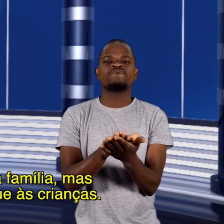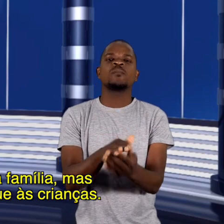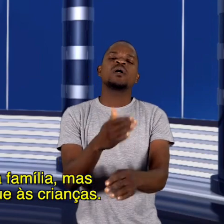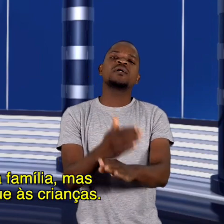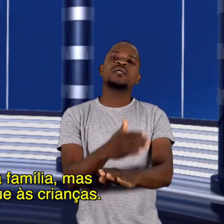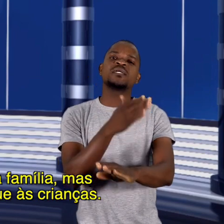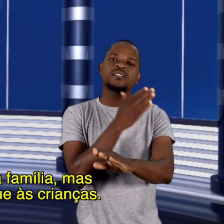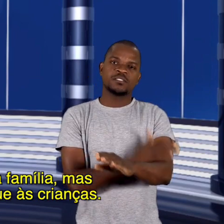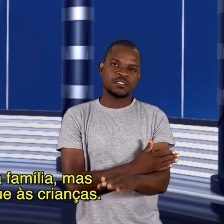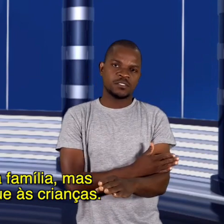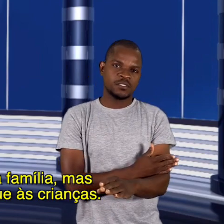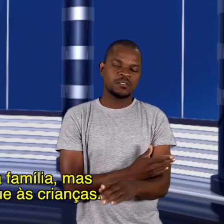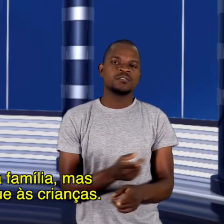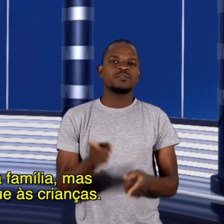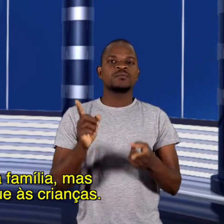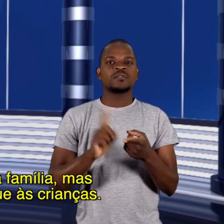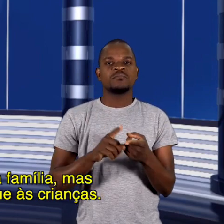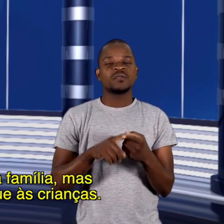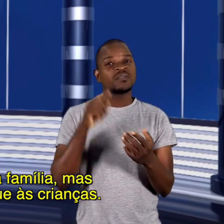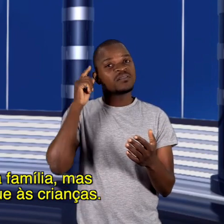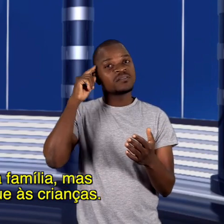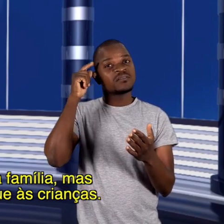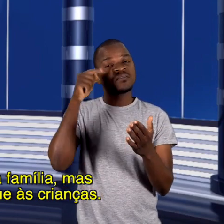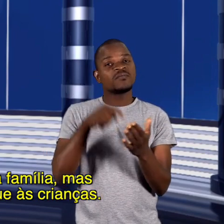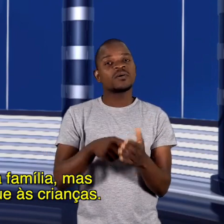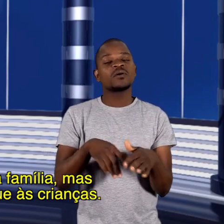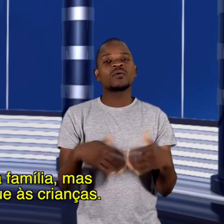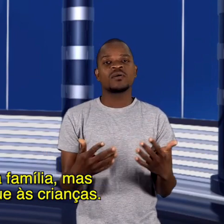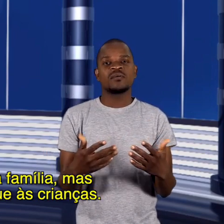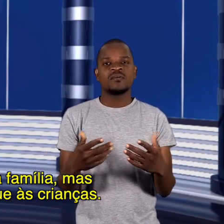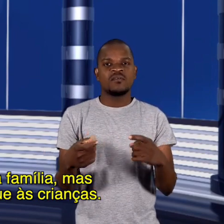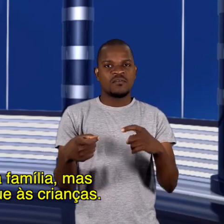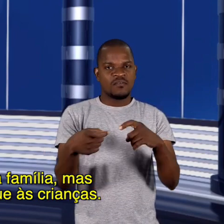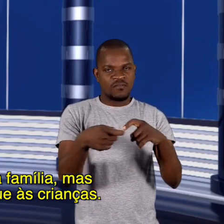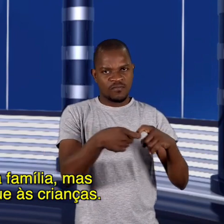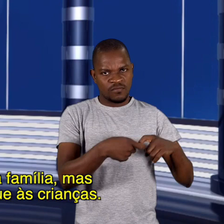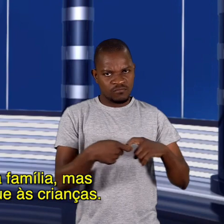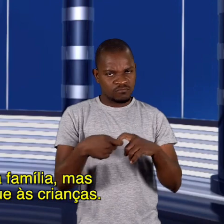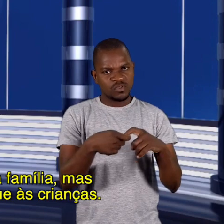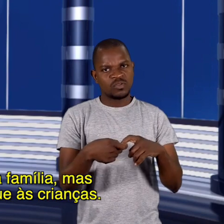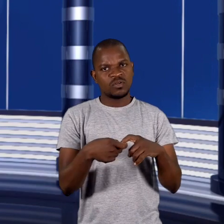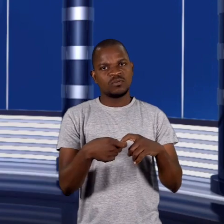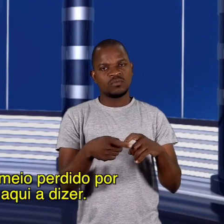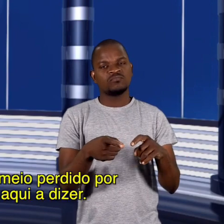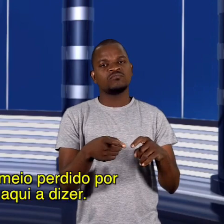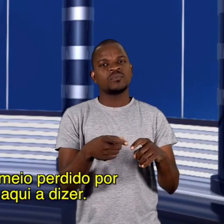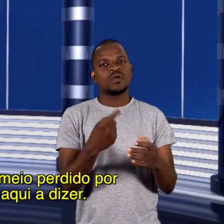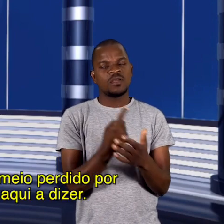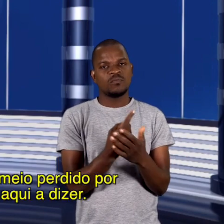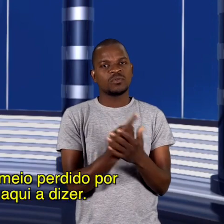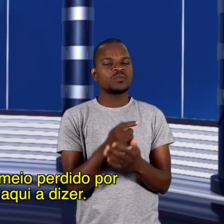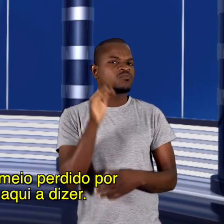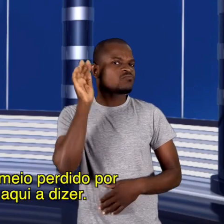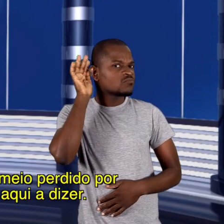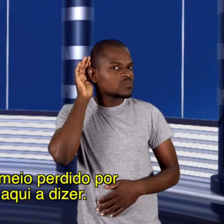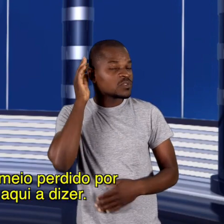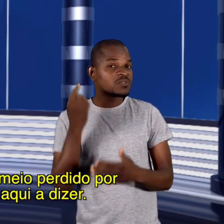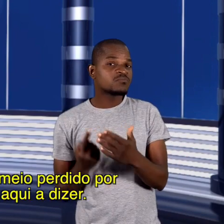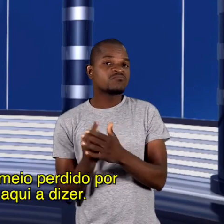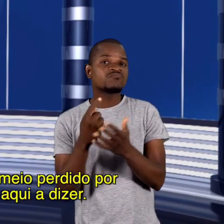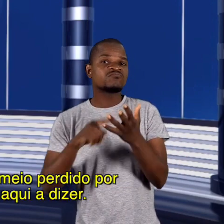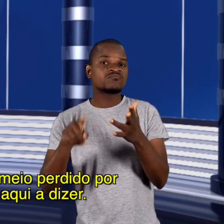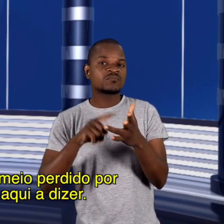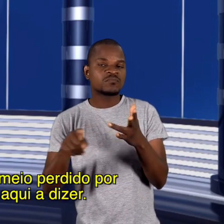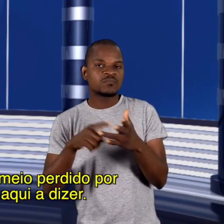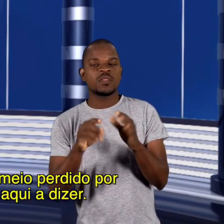maneira tirar aquela carga da família mas fazer de tudo para que a informação chegue àquela criança agora o que eu penso pessoalmente é